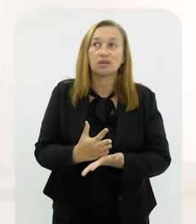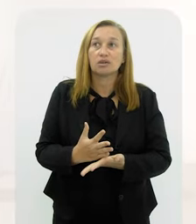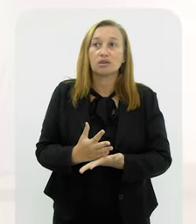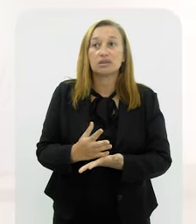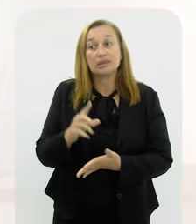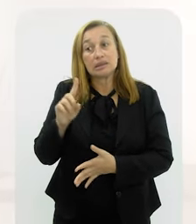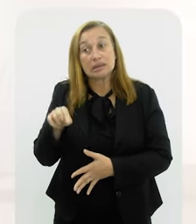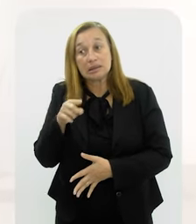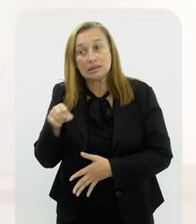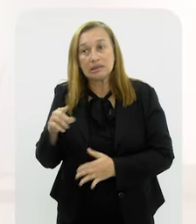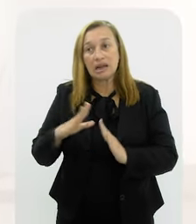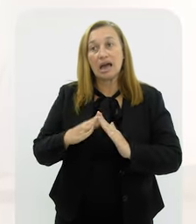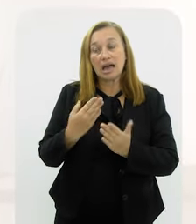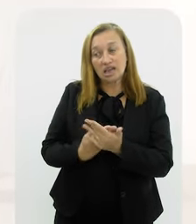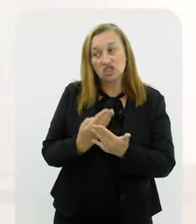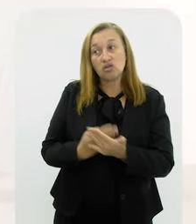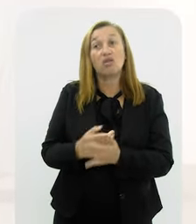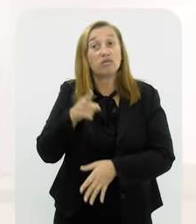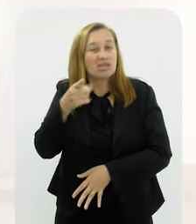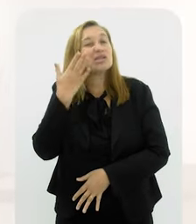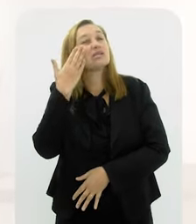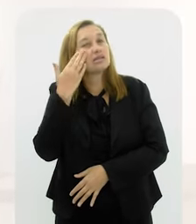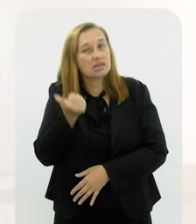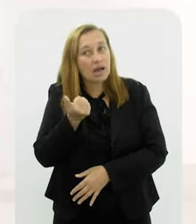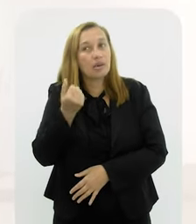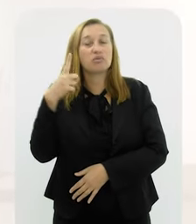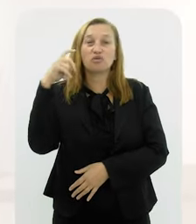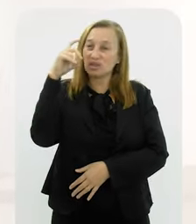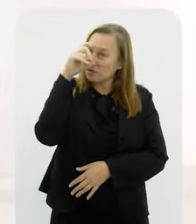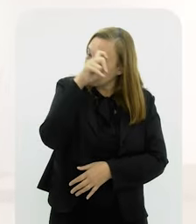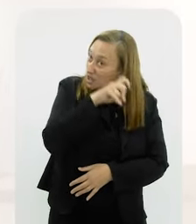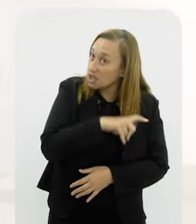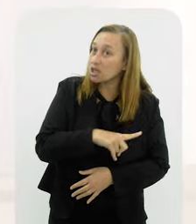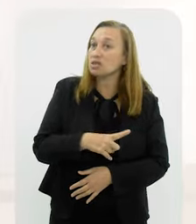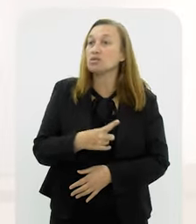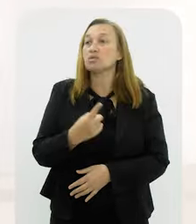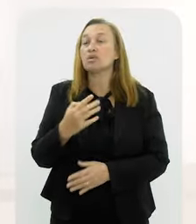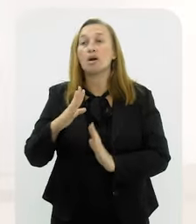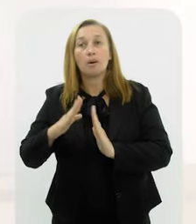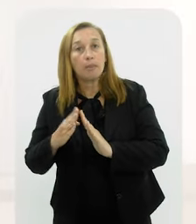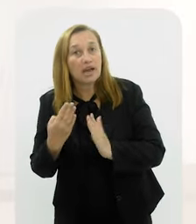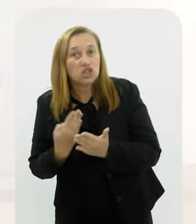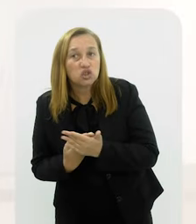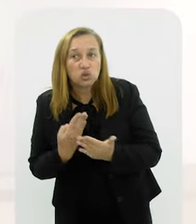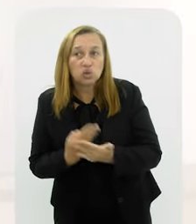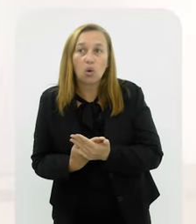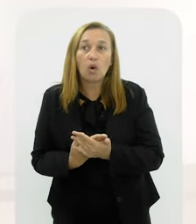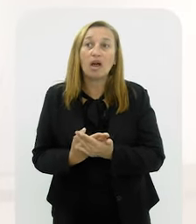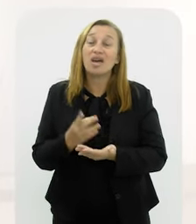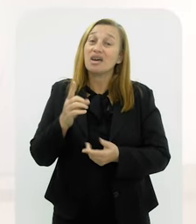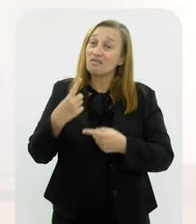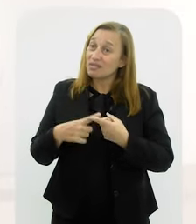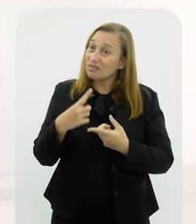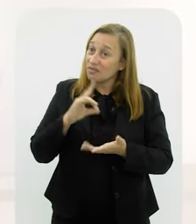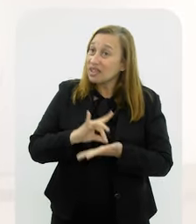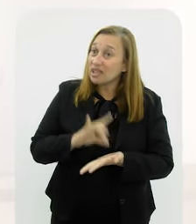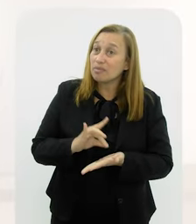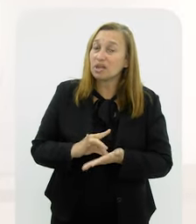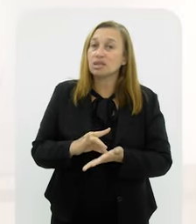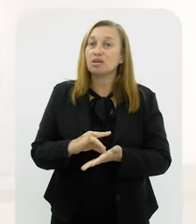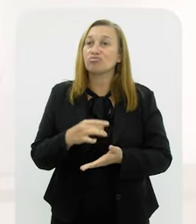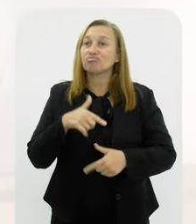escola, né? Que, puxa vida, tu sabe que foi difícil, né? O ano para a escola, porque realmente é um